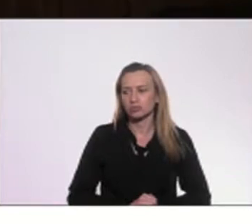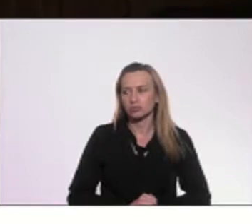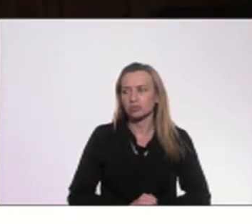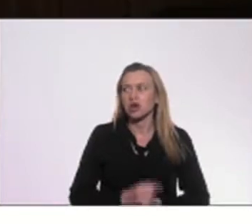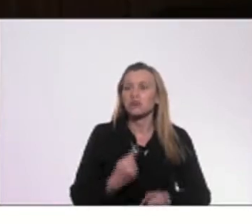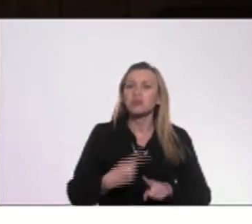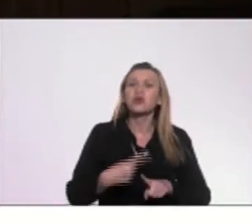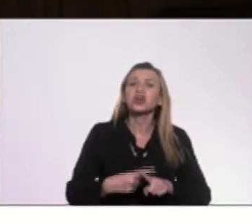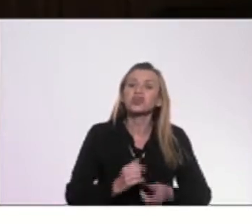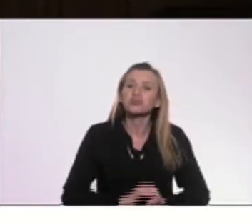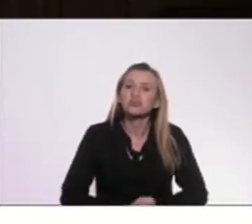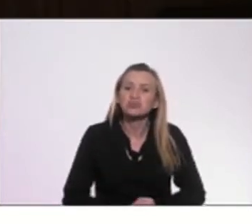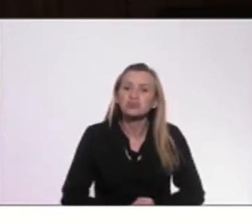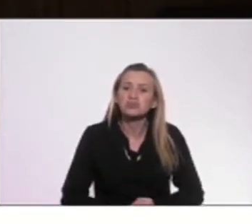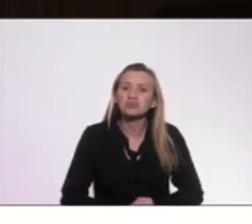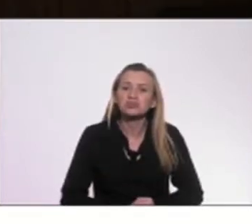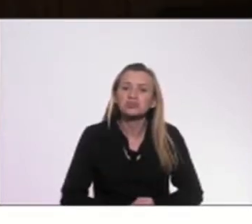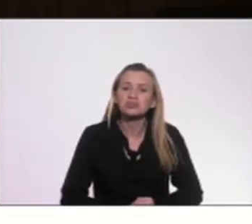Porque